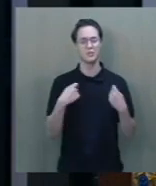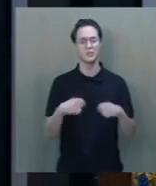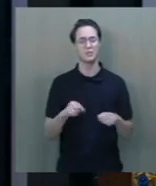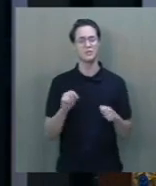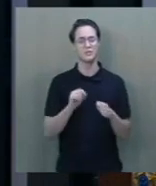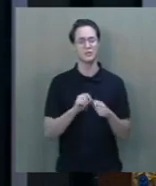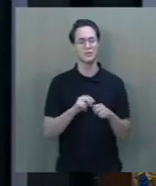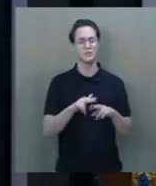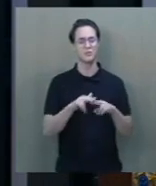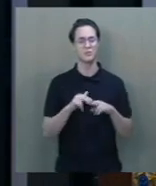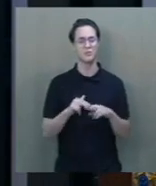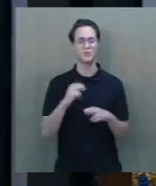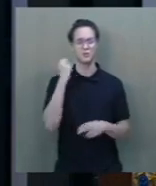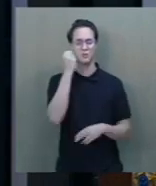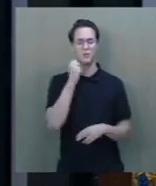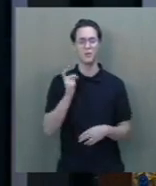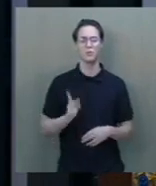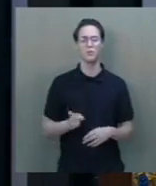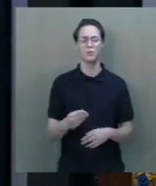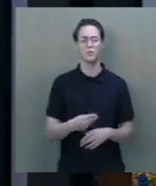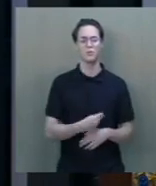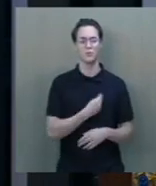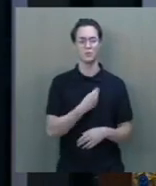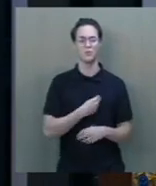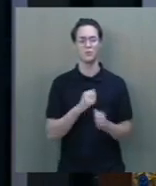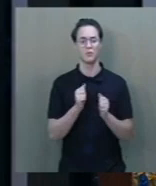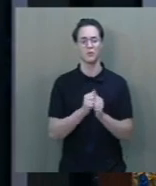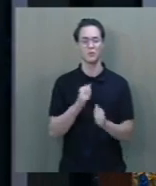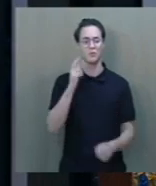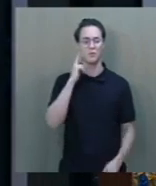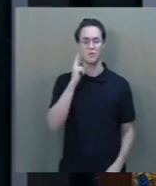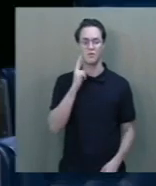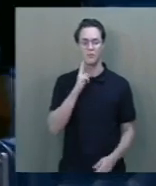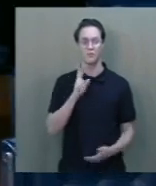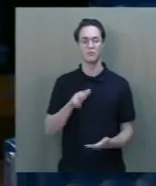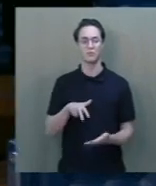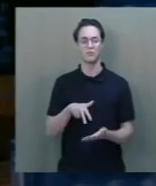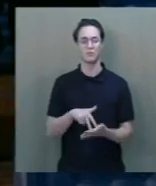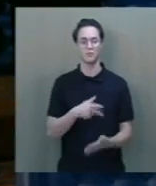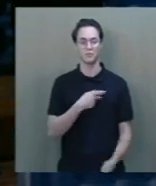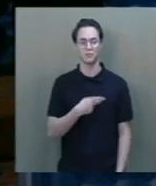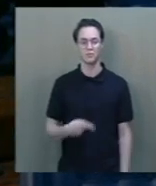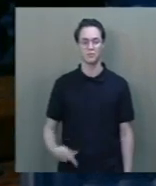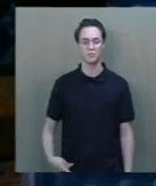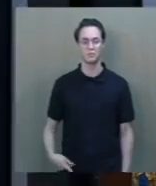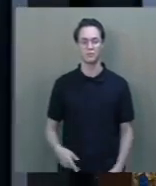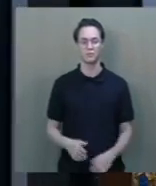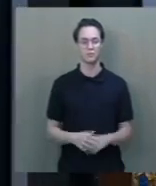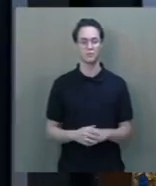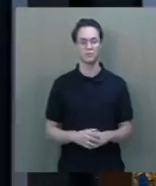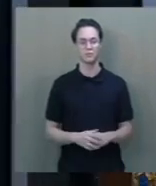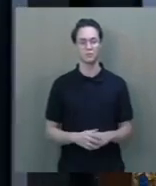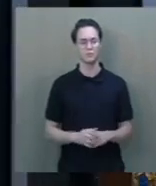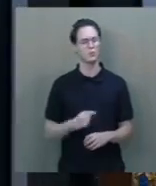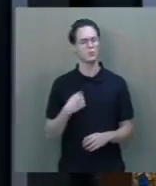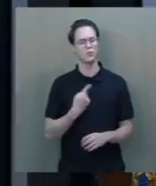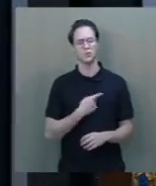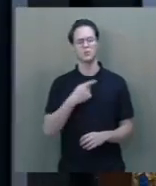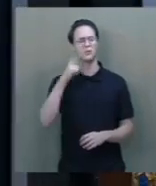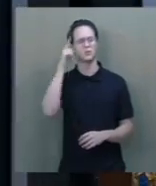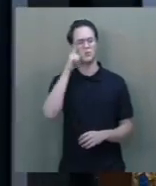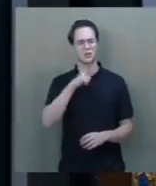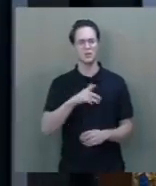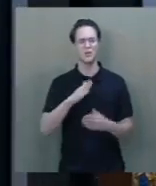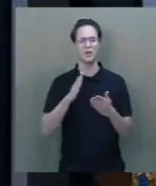Senado continuará aqui com Rodrigo Pacheco à frente dessa casa. Não conseguimos aprovar, senador